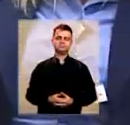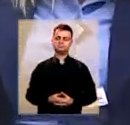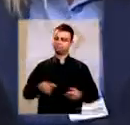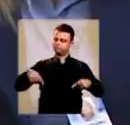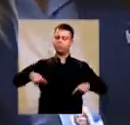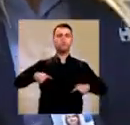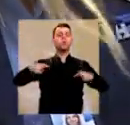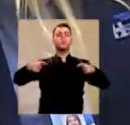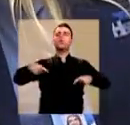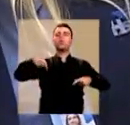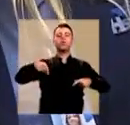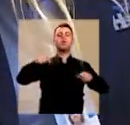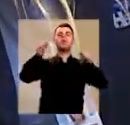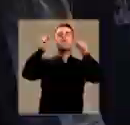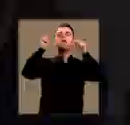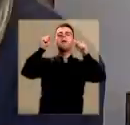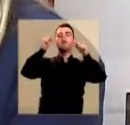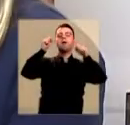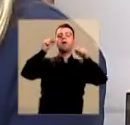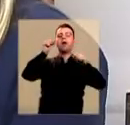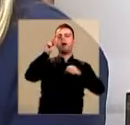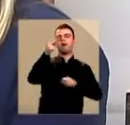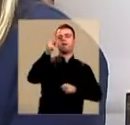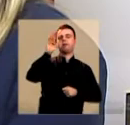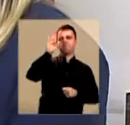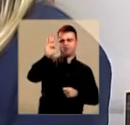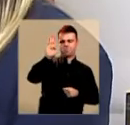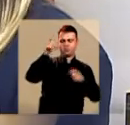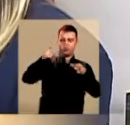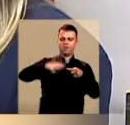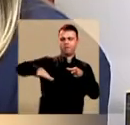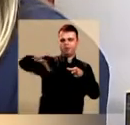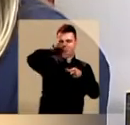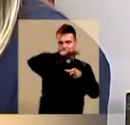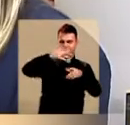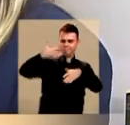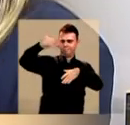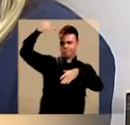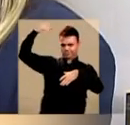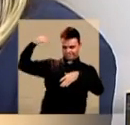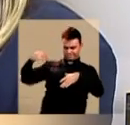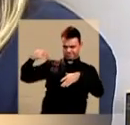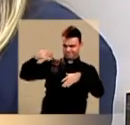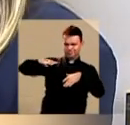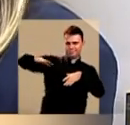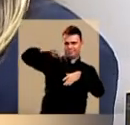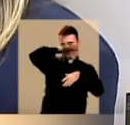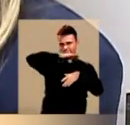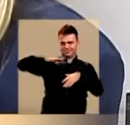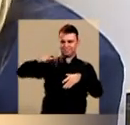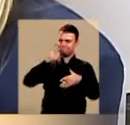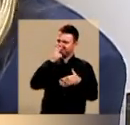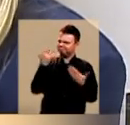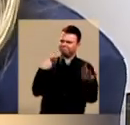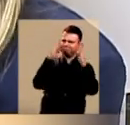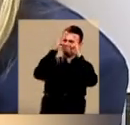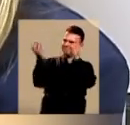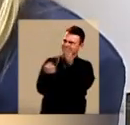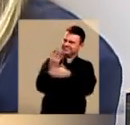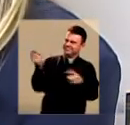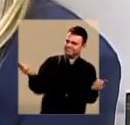Nós estamos situados aqui no Shopping HB, né, logo atrás do ambulatório, um local inusitado para